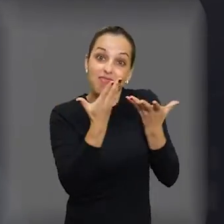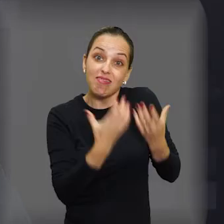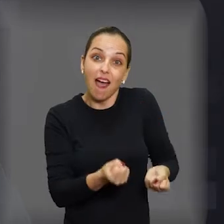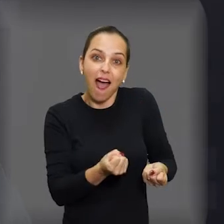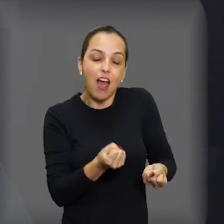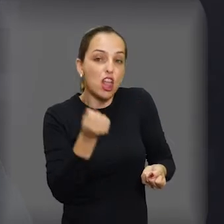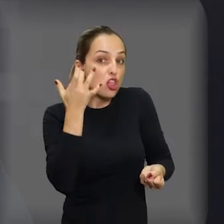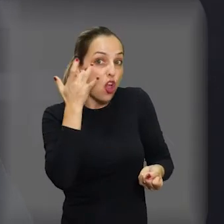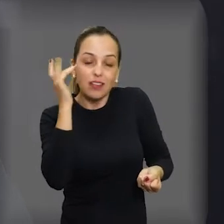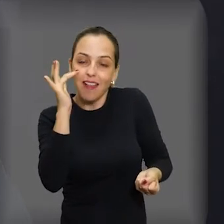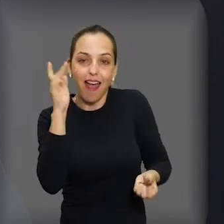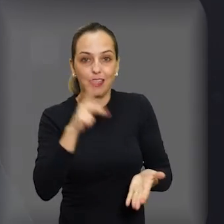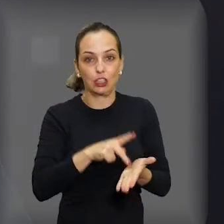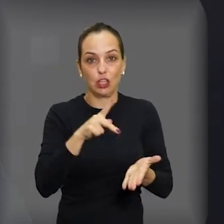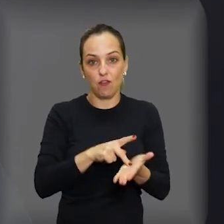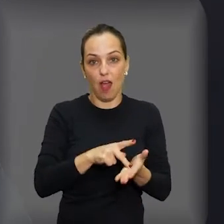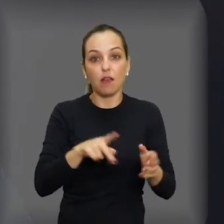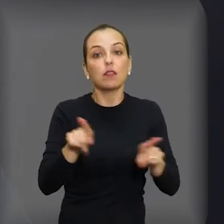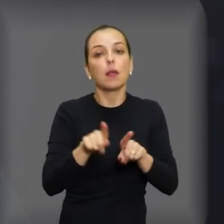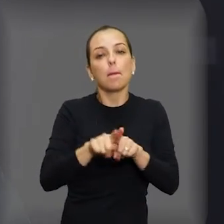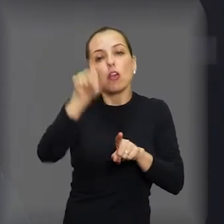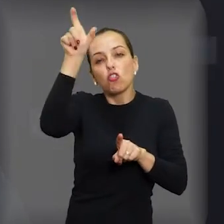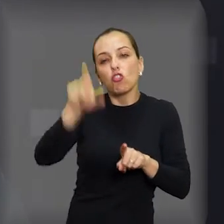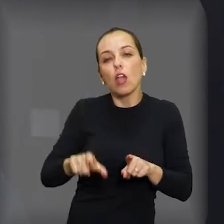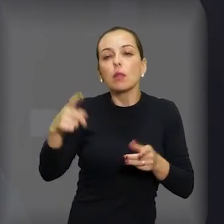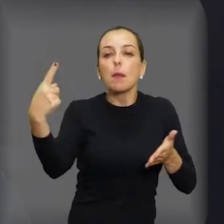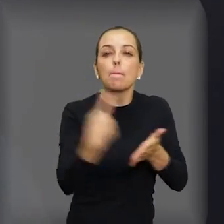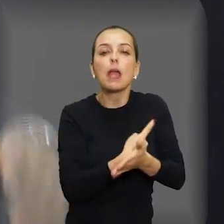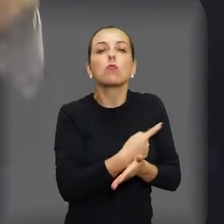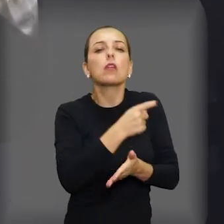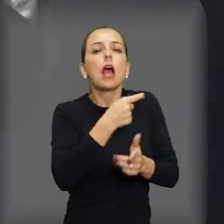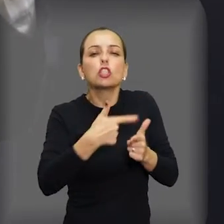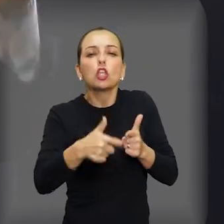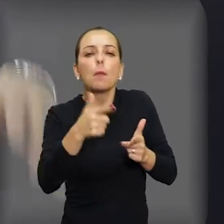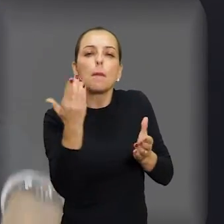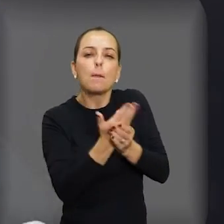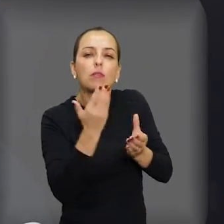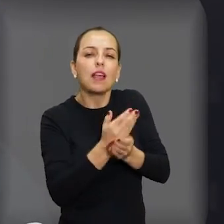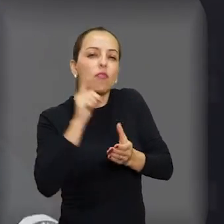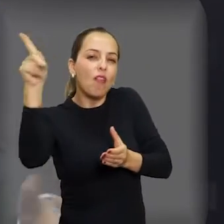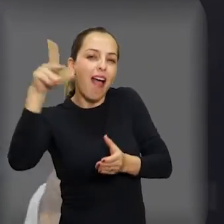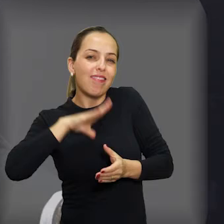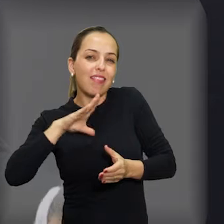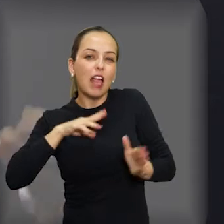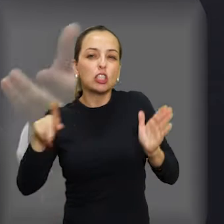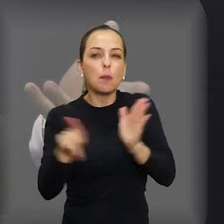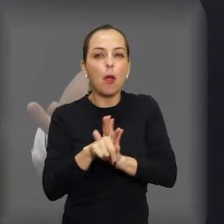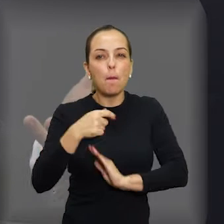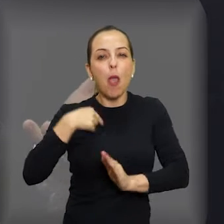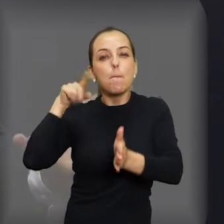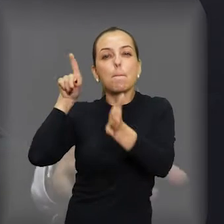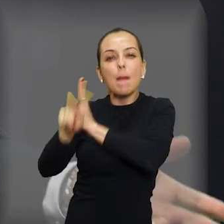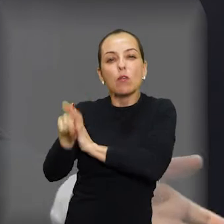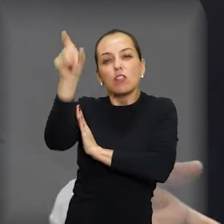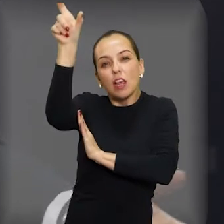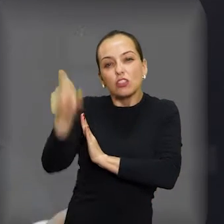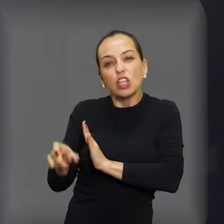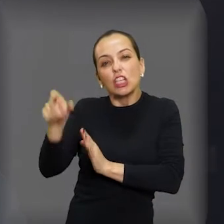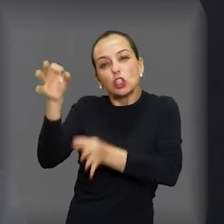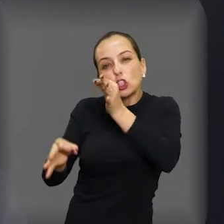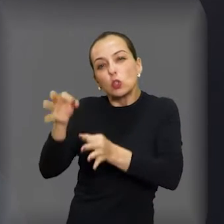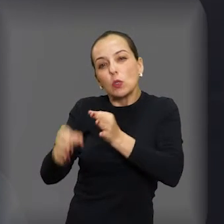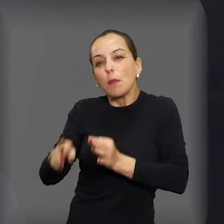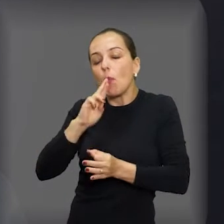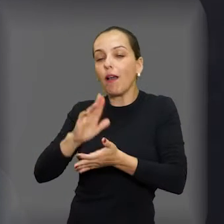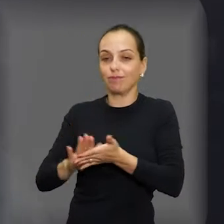aquela defesa. E muitas vezes quando a pessoa vai perguntar, eu quero saber como é que está meu processo que está tramitando lá longe. Muitas vezes a gente pede informações e a gente não